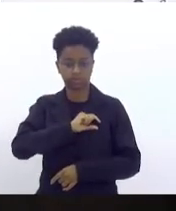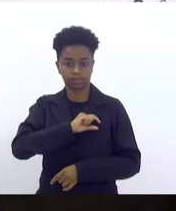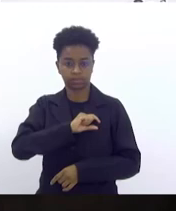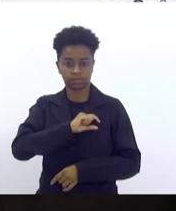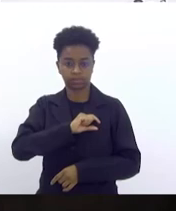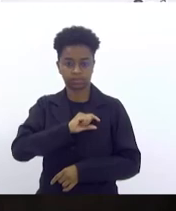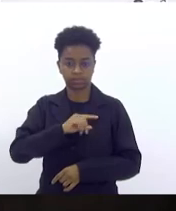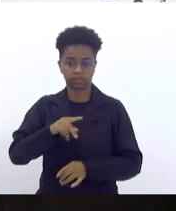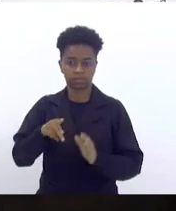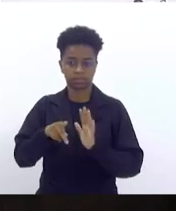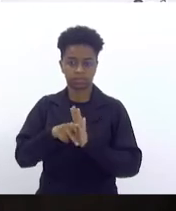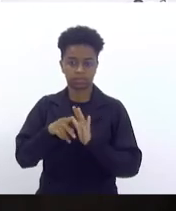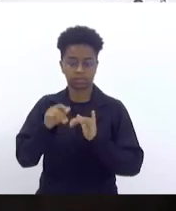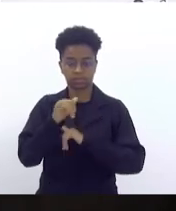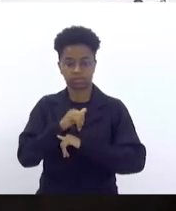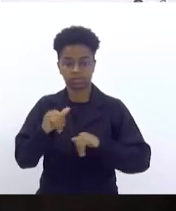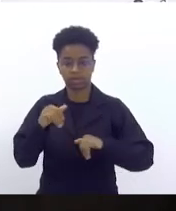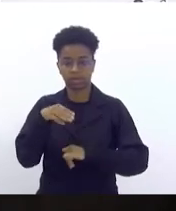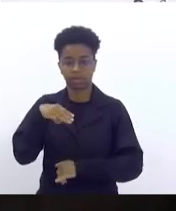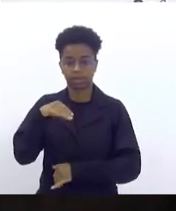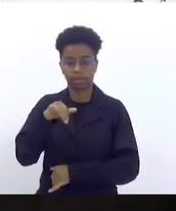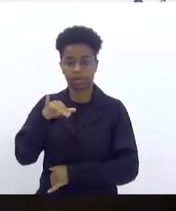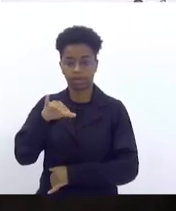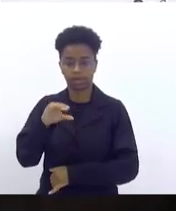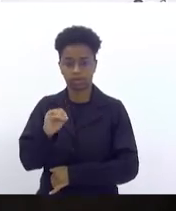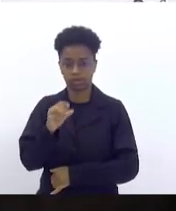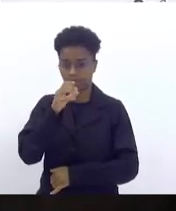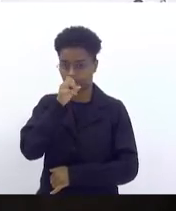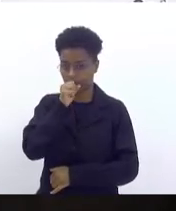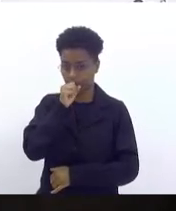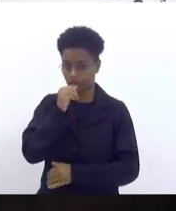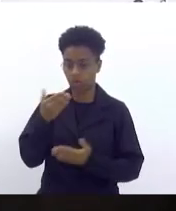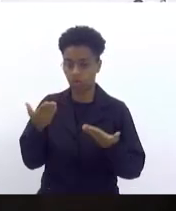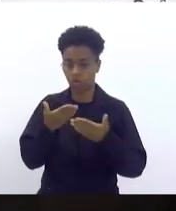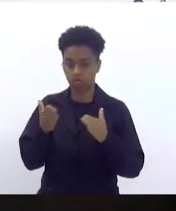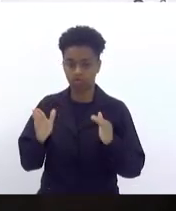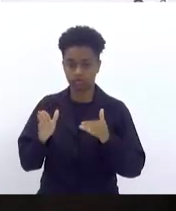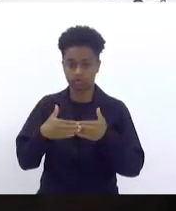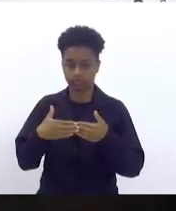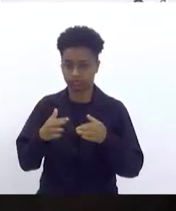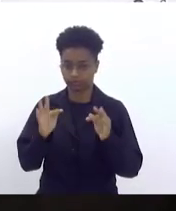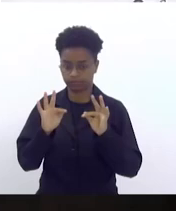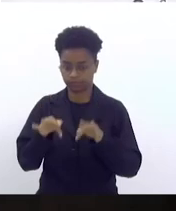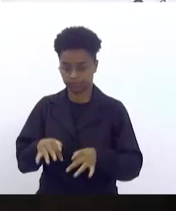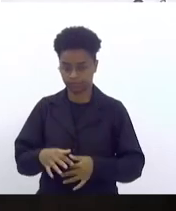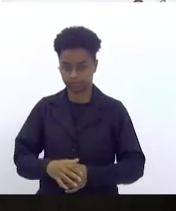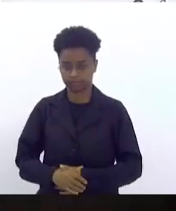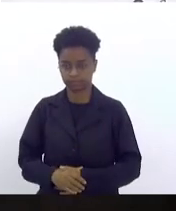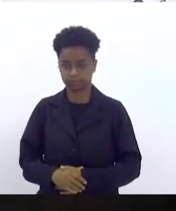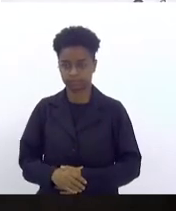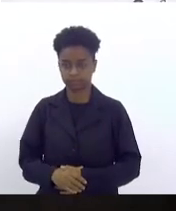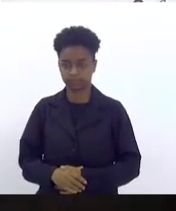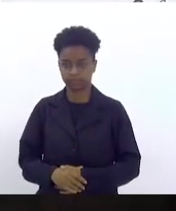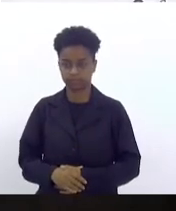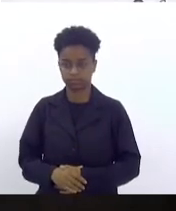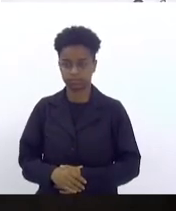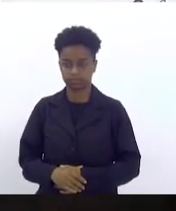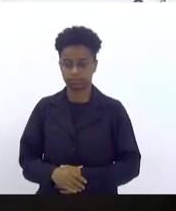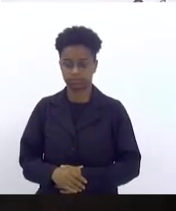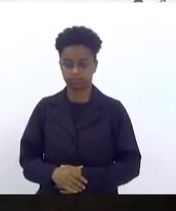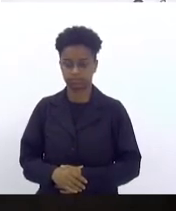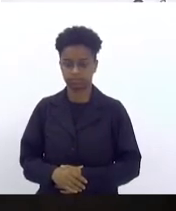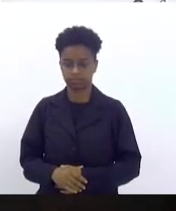campanha do Maio laranja que hoje se encerra e é por